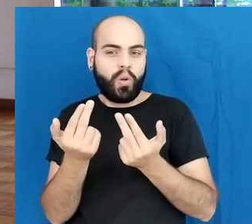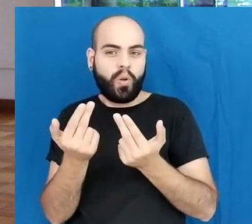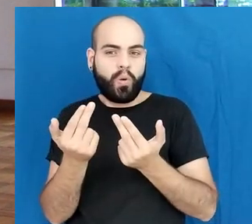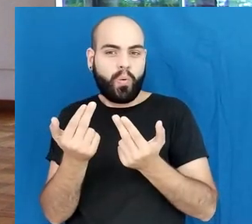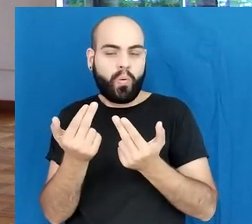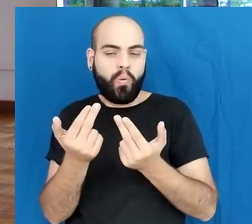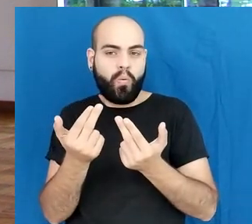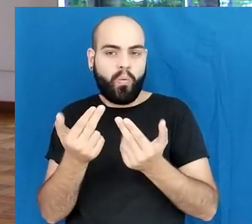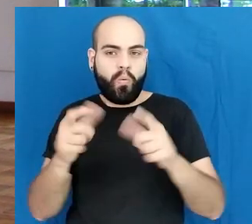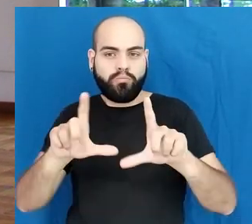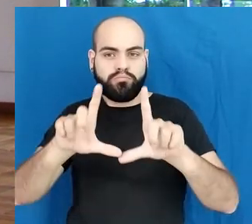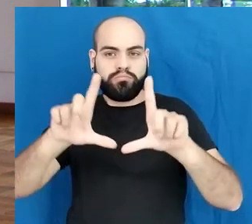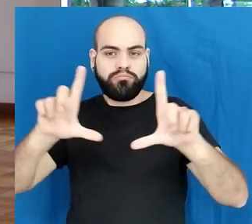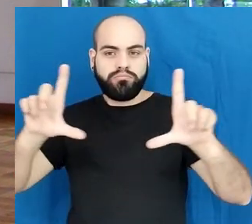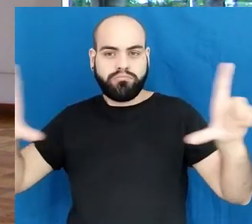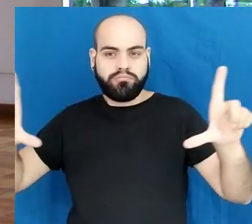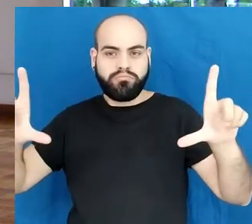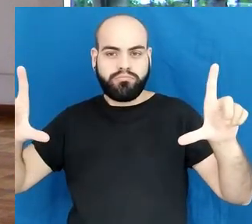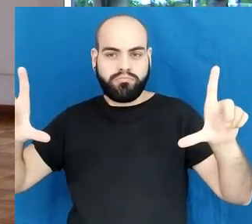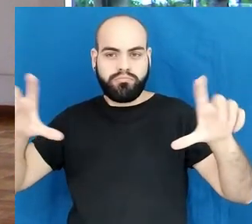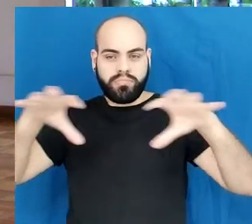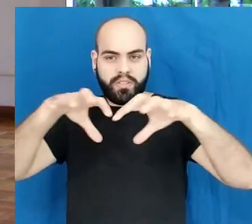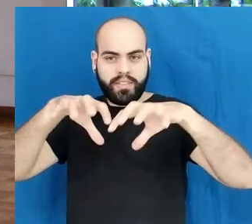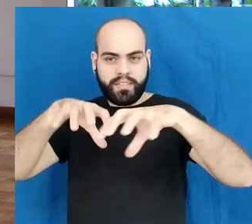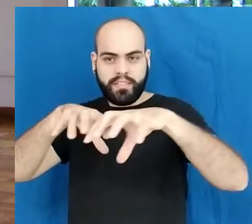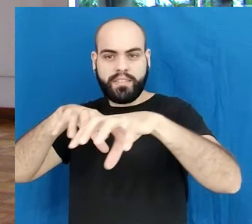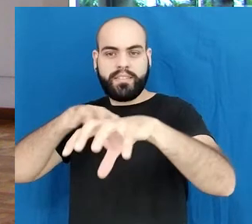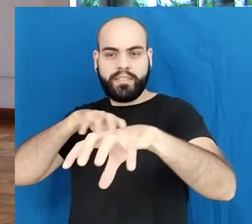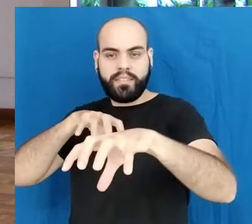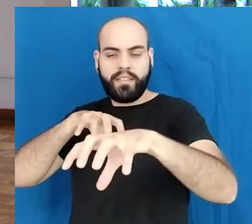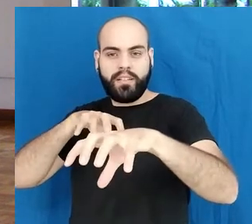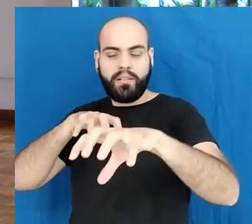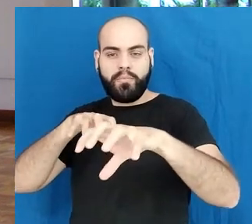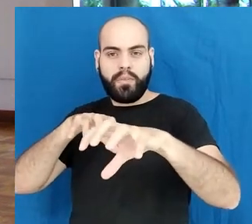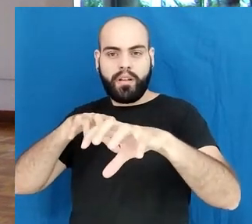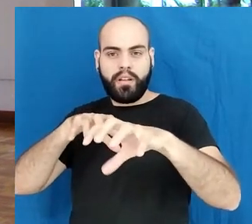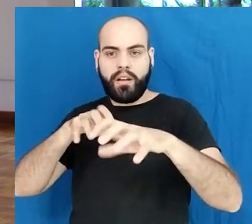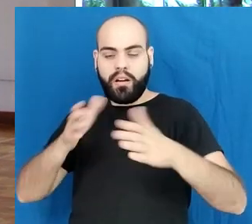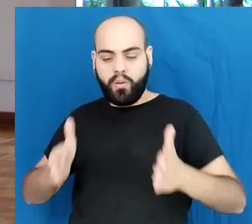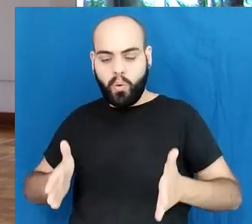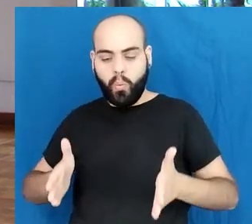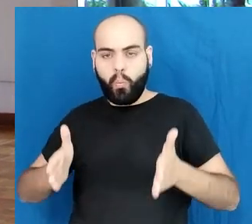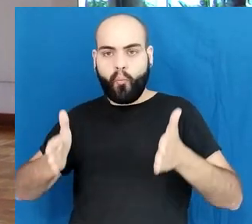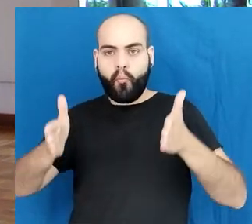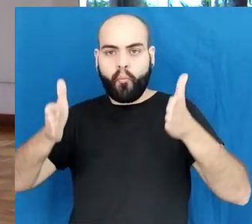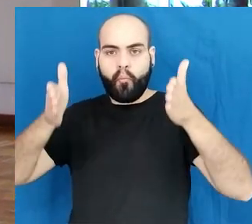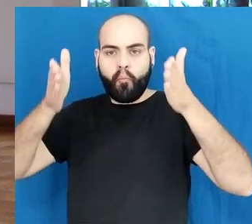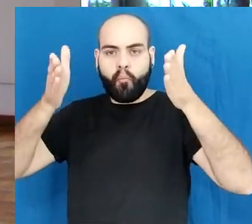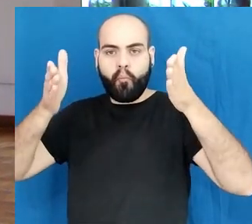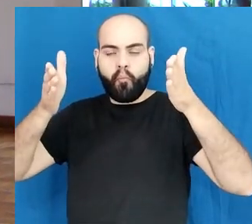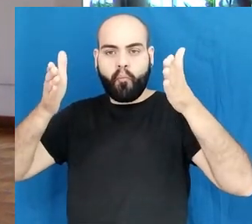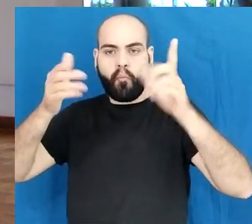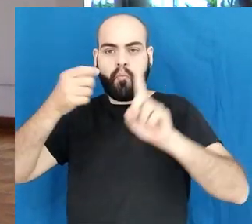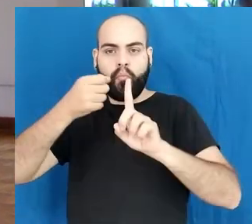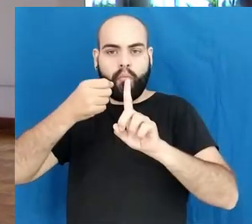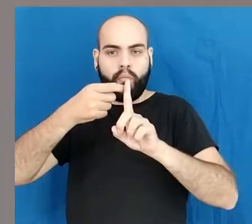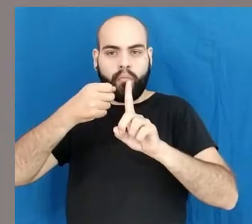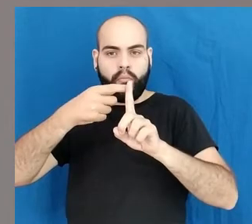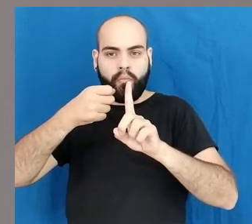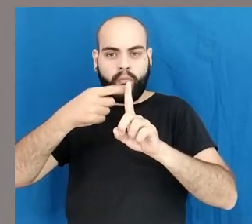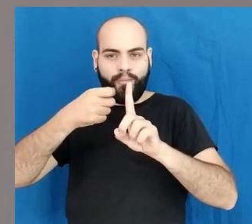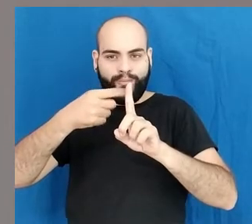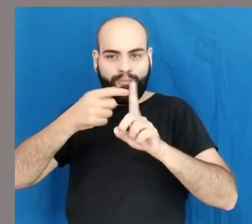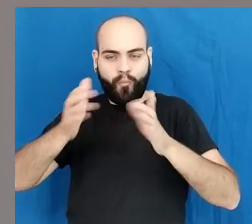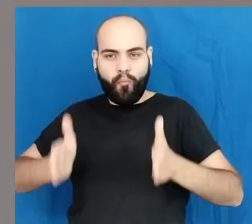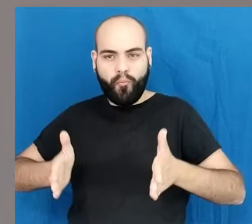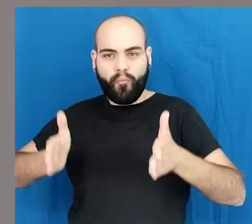uma característica quase que de um painel, e separa esse painel do resto do prédio por duas lâminas de vidro. Então,